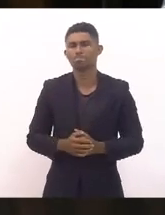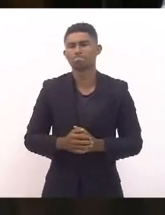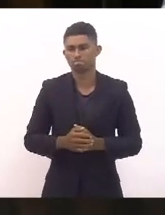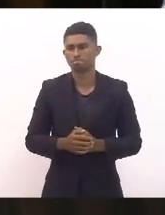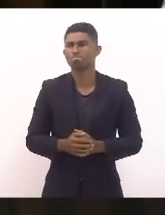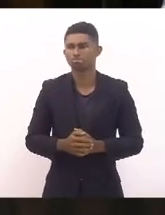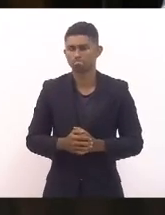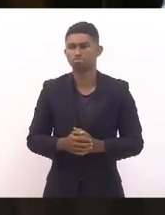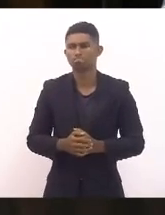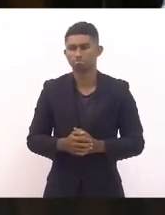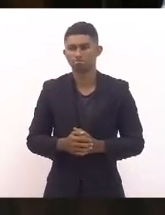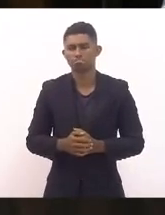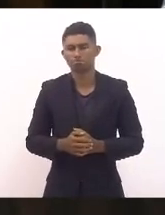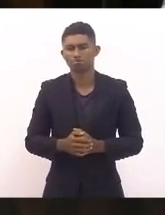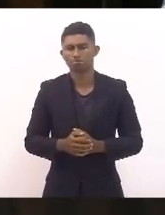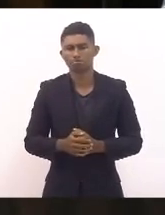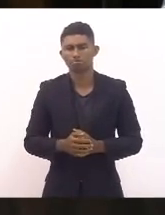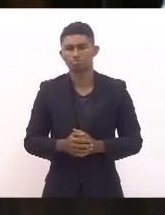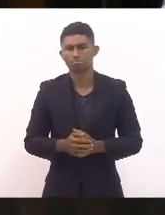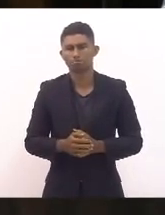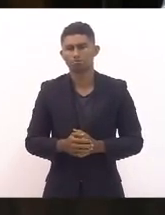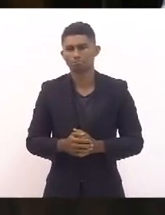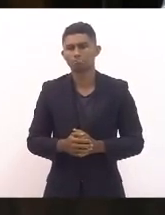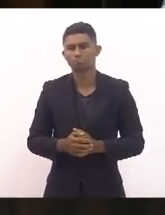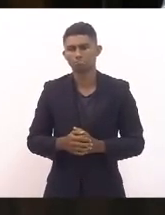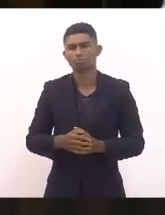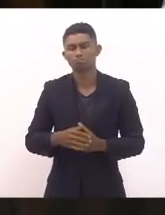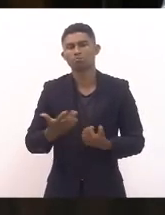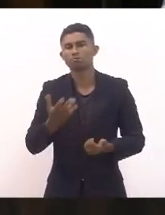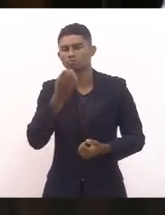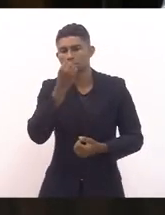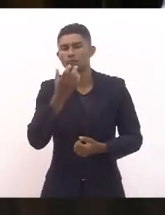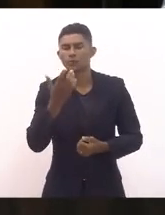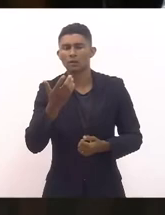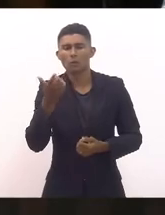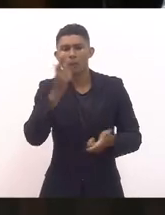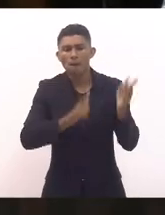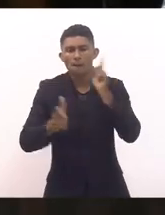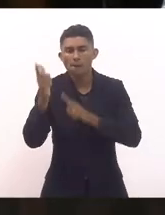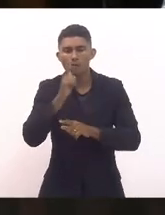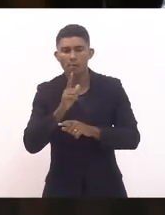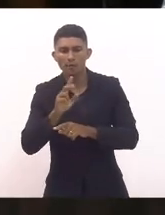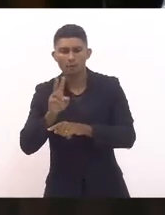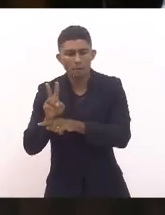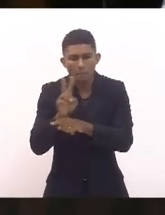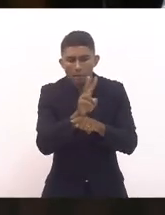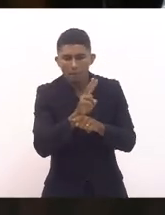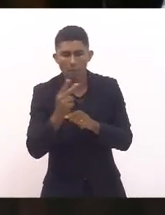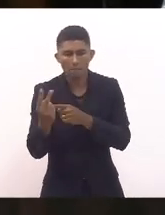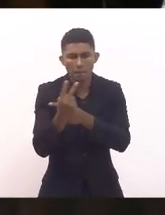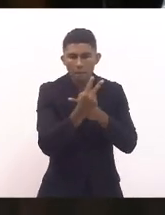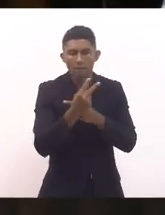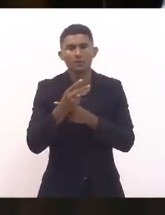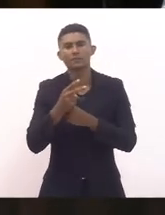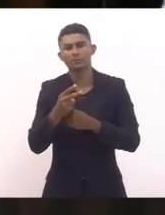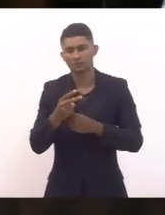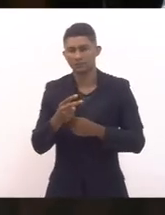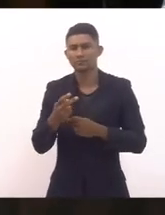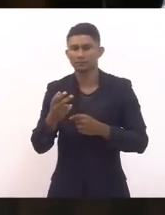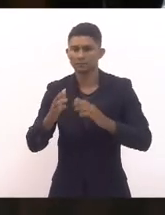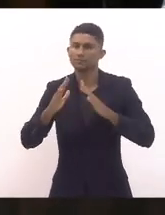nesse sentido, que a ferramenta de defesa dos nossos filhos é o celular. A gente ensina isso em casa,